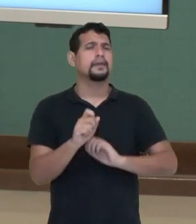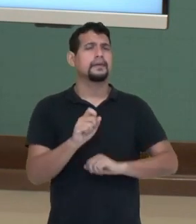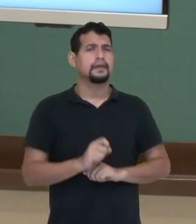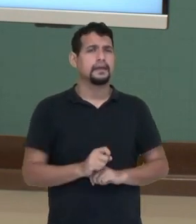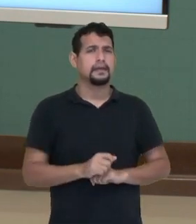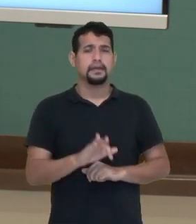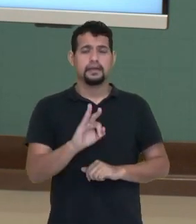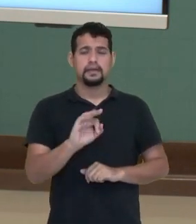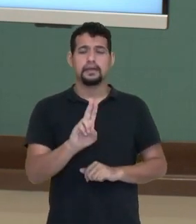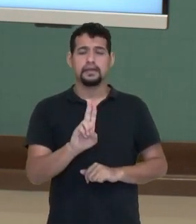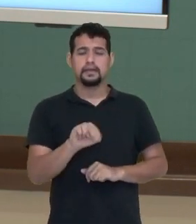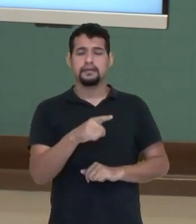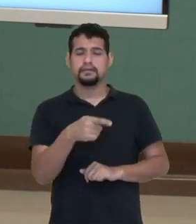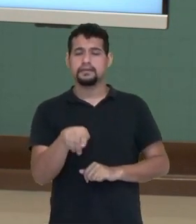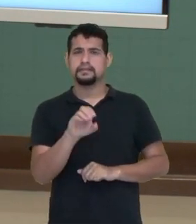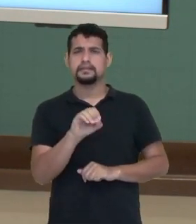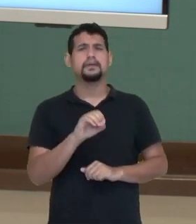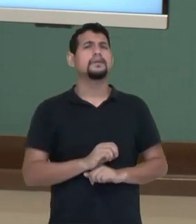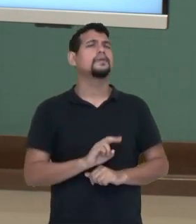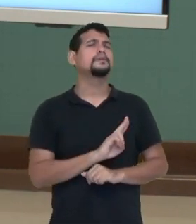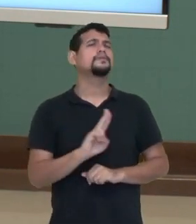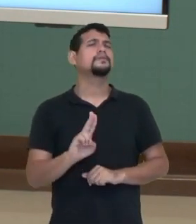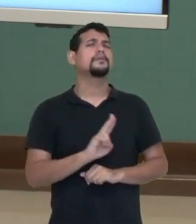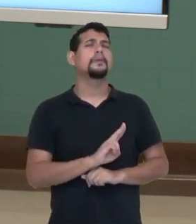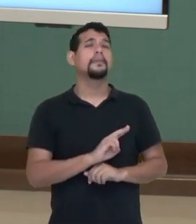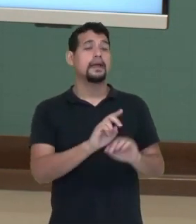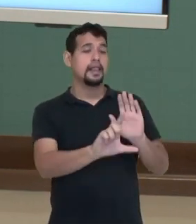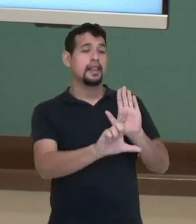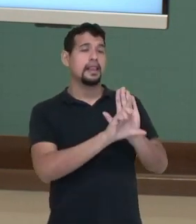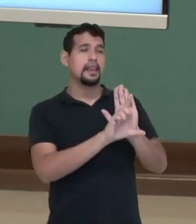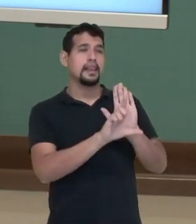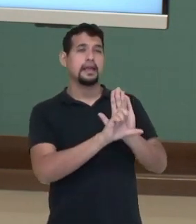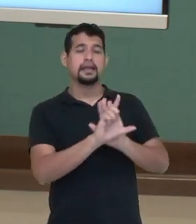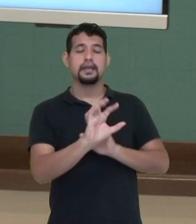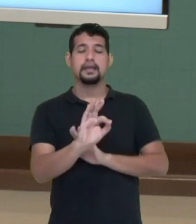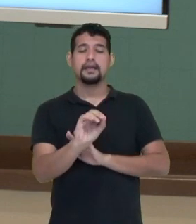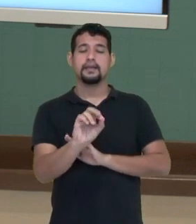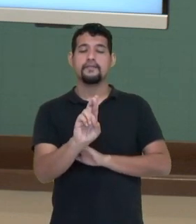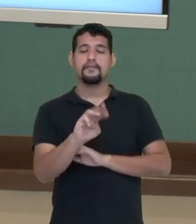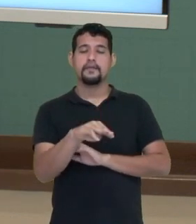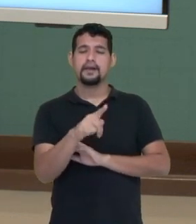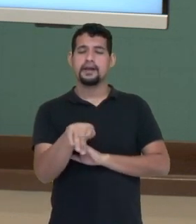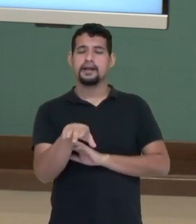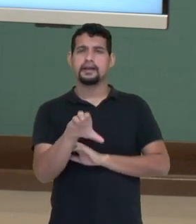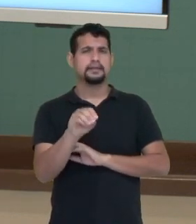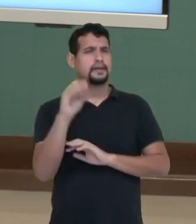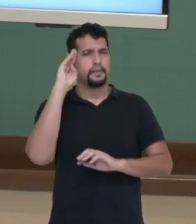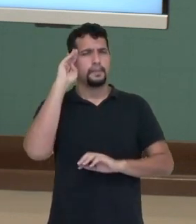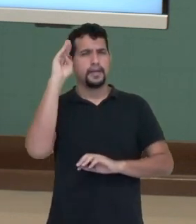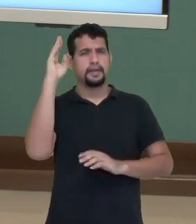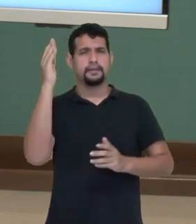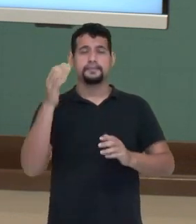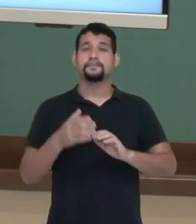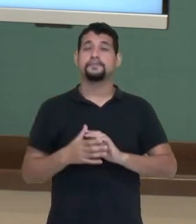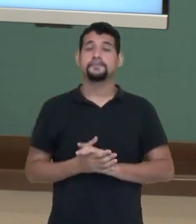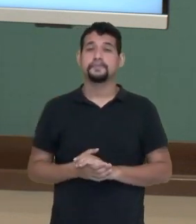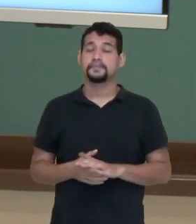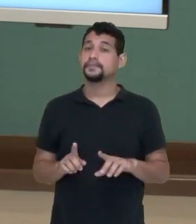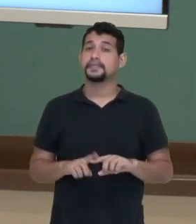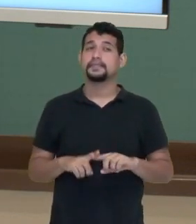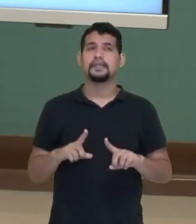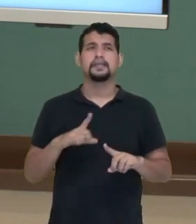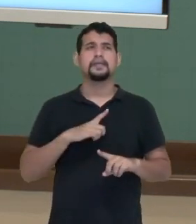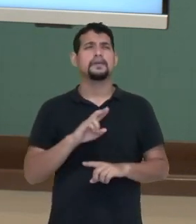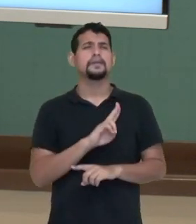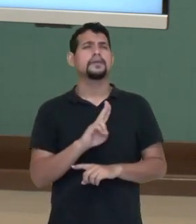uma função. E essa aqui é chamada lei de formação, tá bom? É a lei que rege aquela situação. E é um